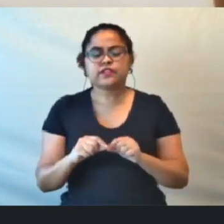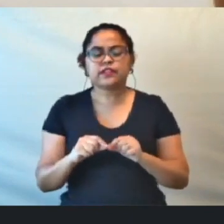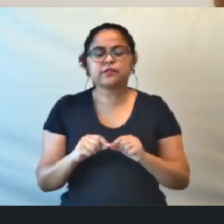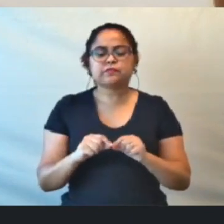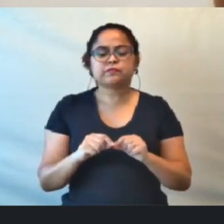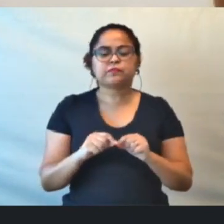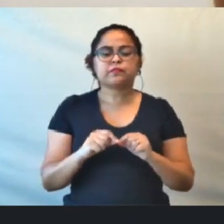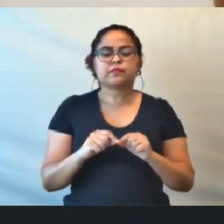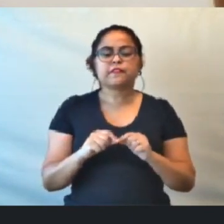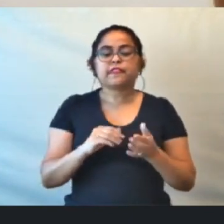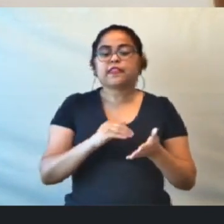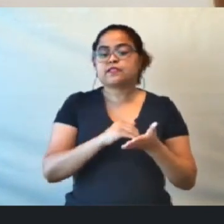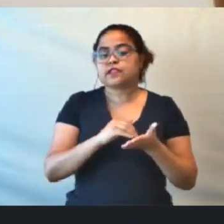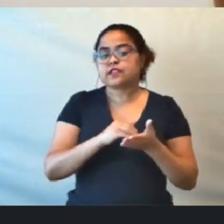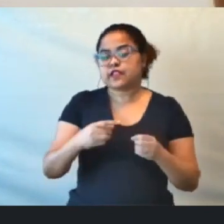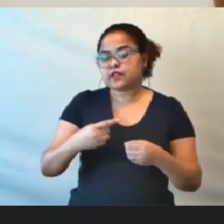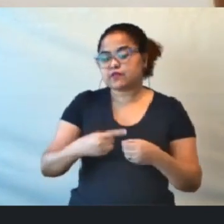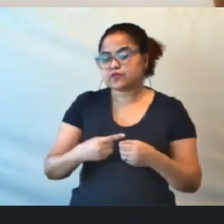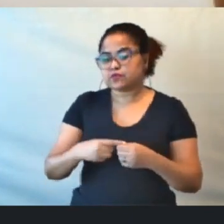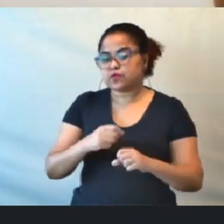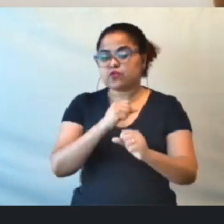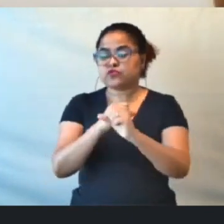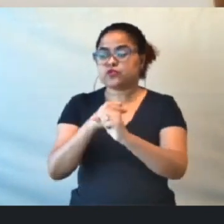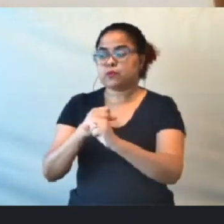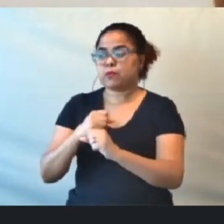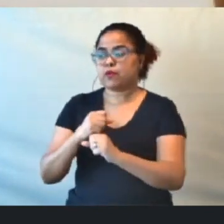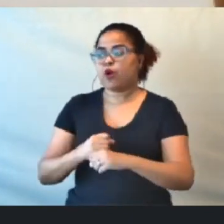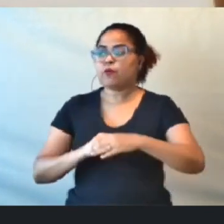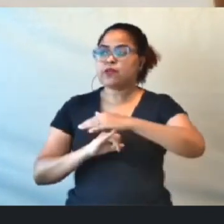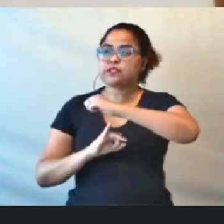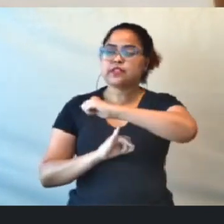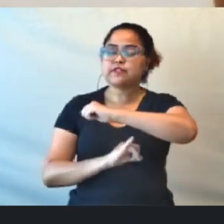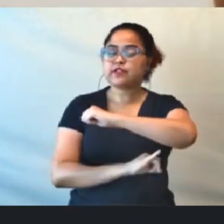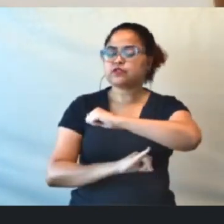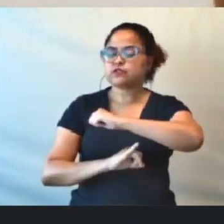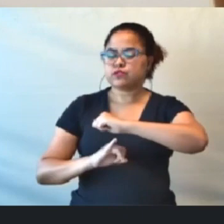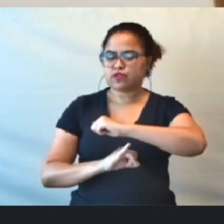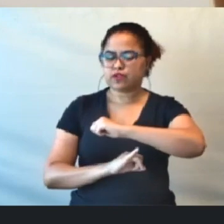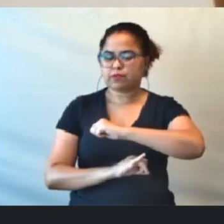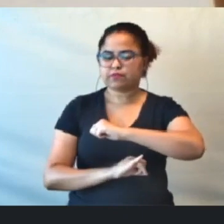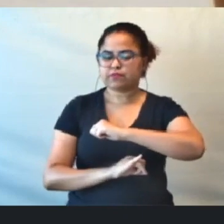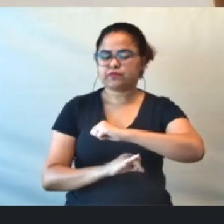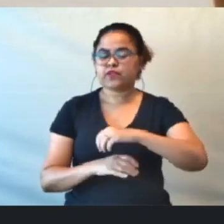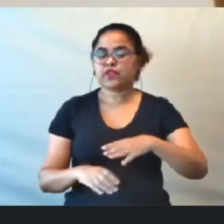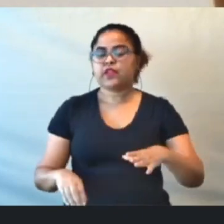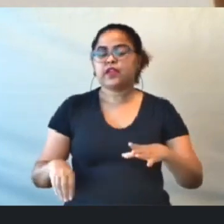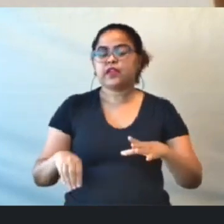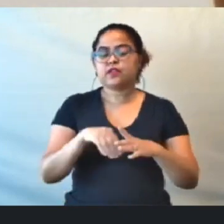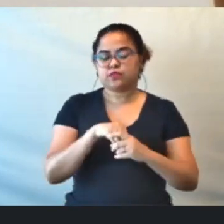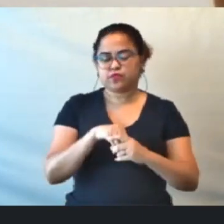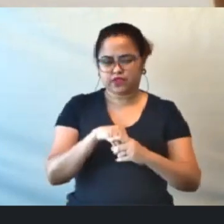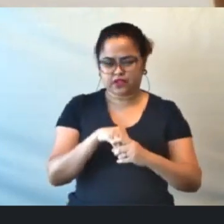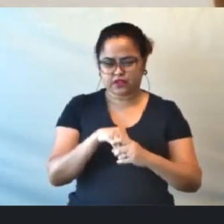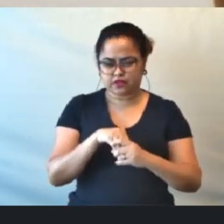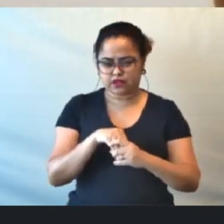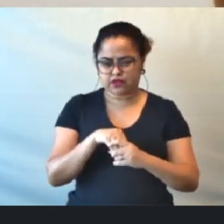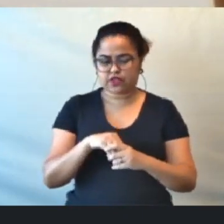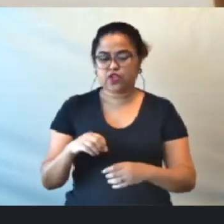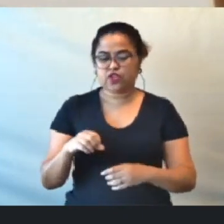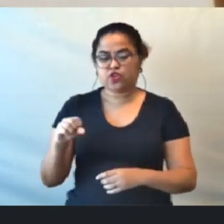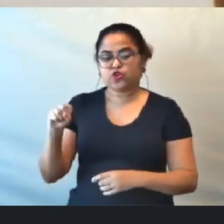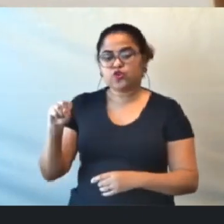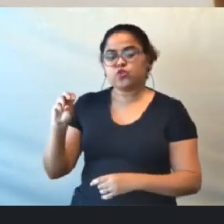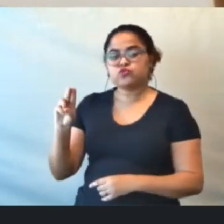Obras e Infraestrutura, incluindo os órgãos DEGAL, SUDECAP, UPEL,